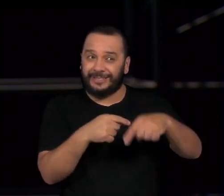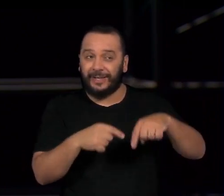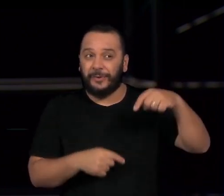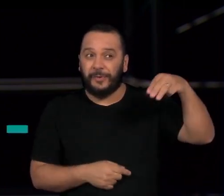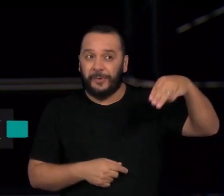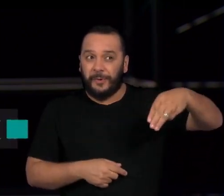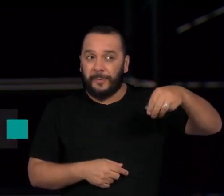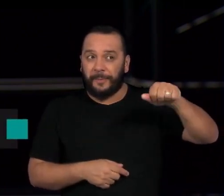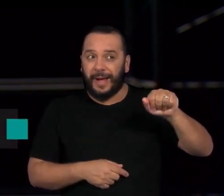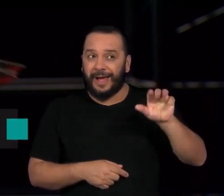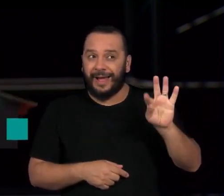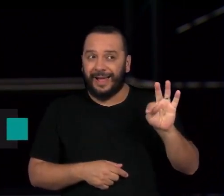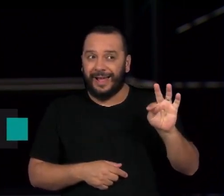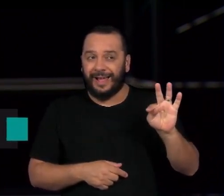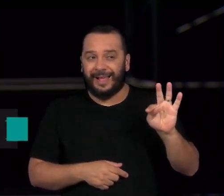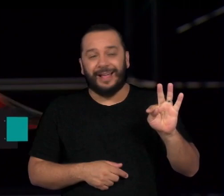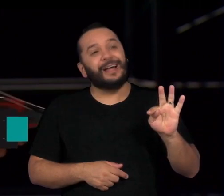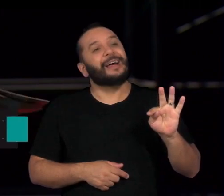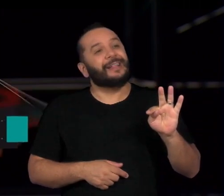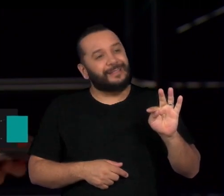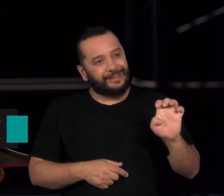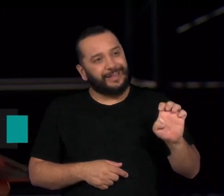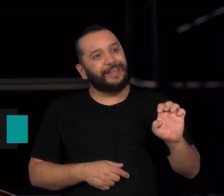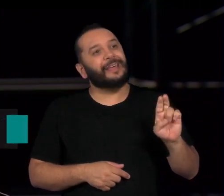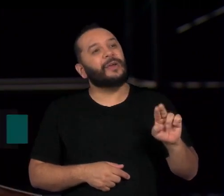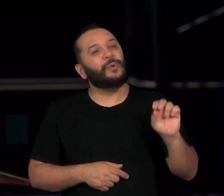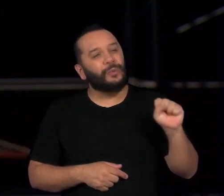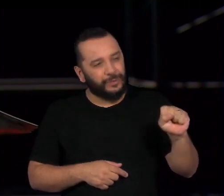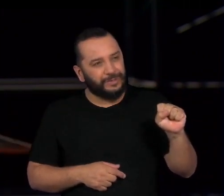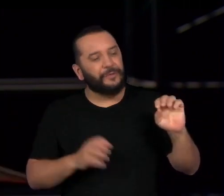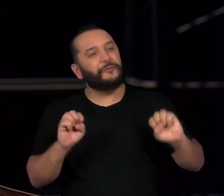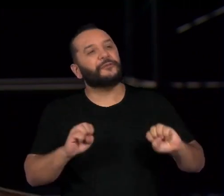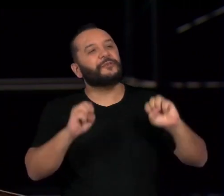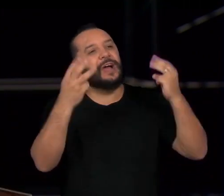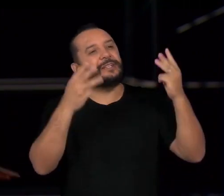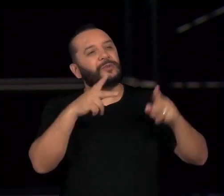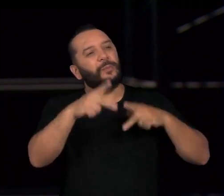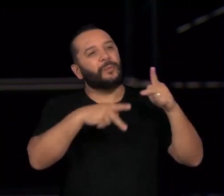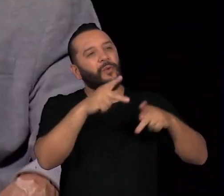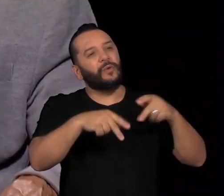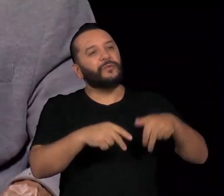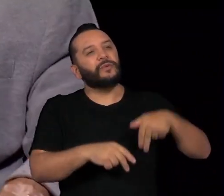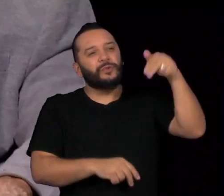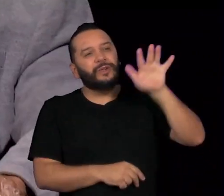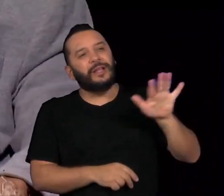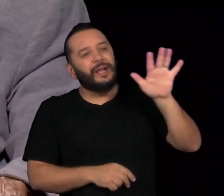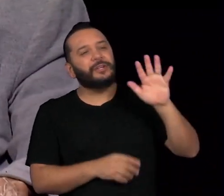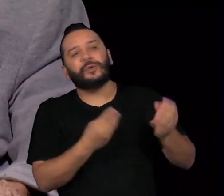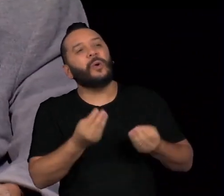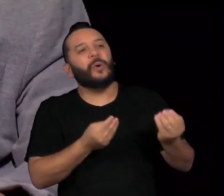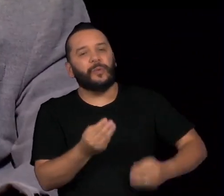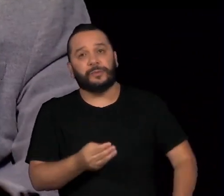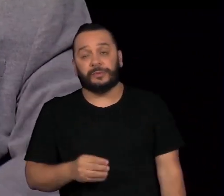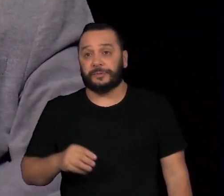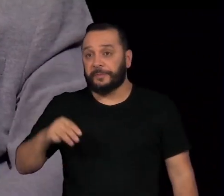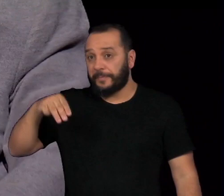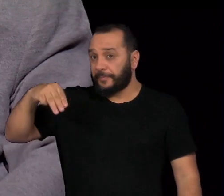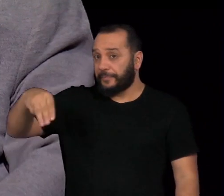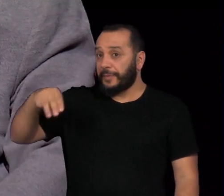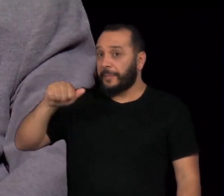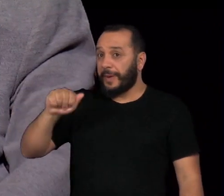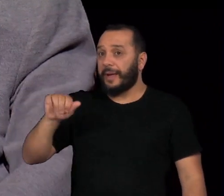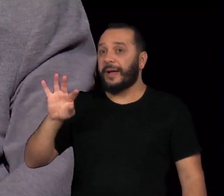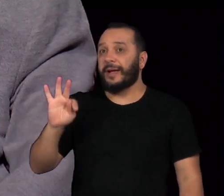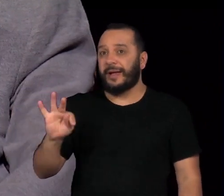populares nordestina eu queria que você explicasse o O que são esses Mateus quem é o tonheta Tá bom então os Mateus